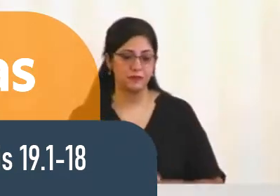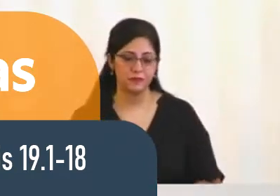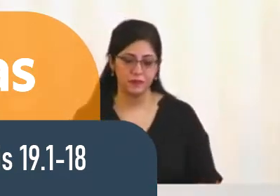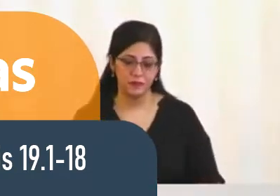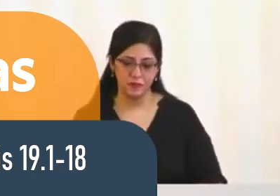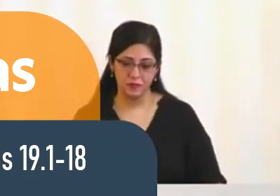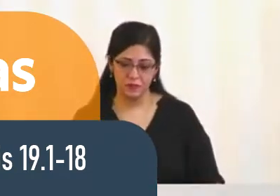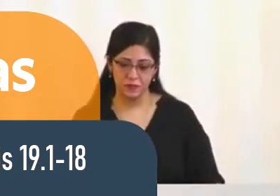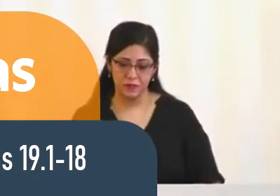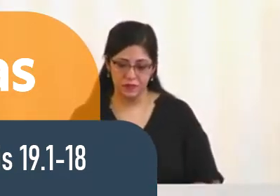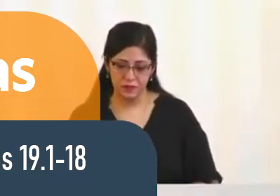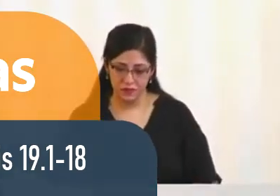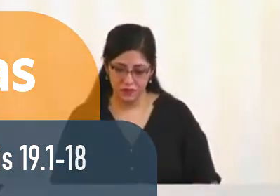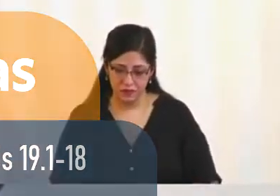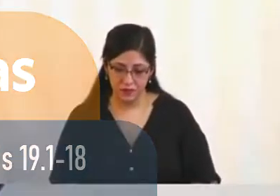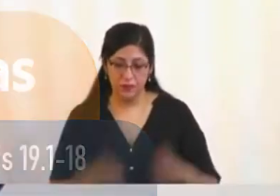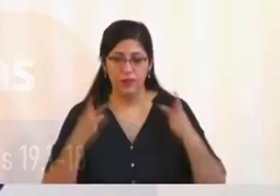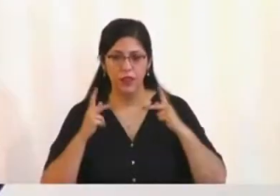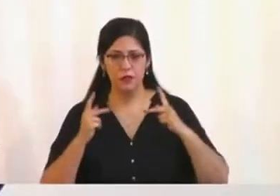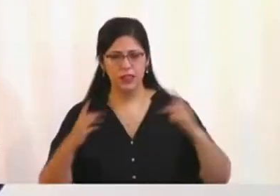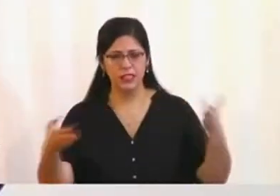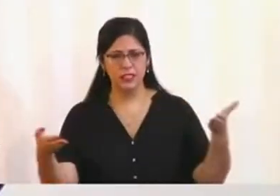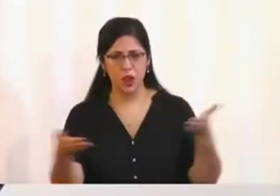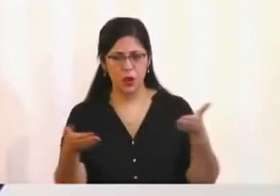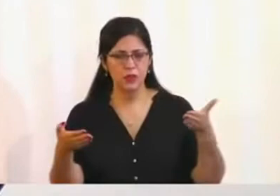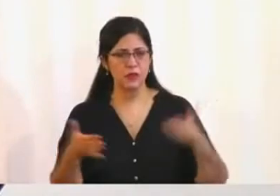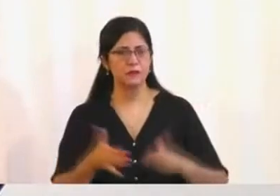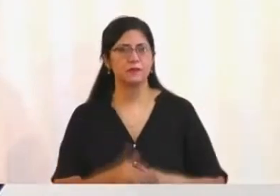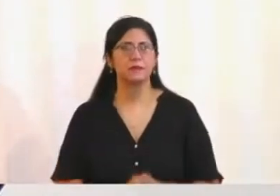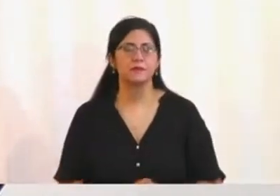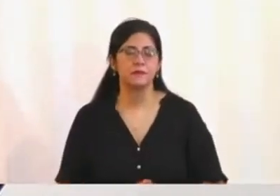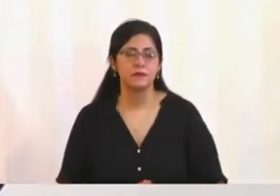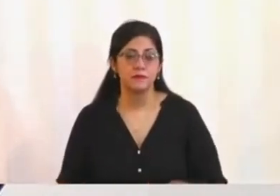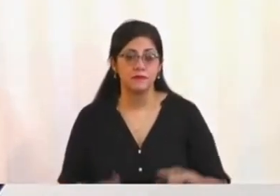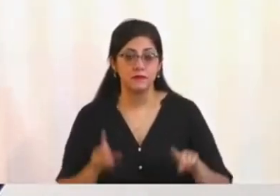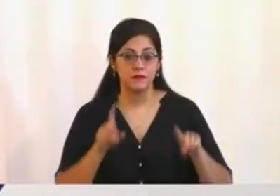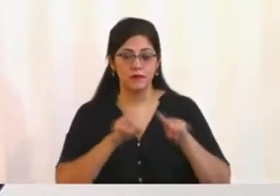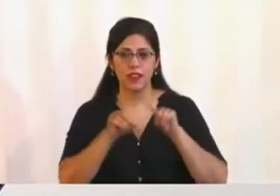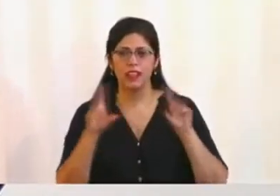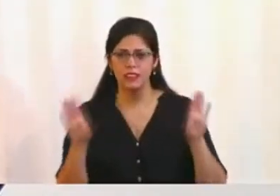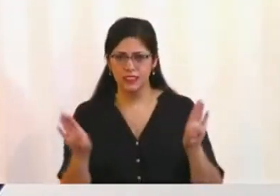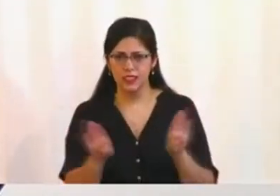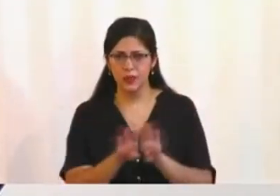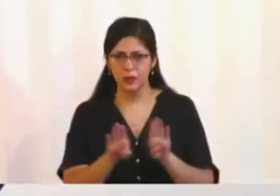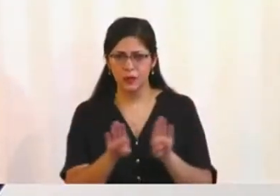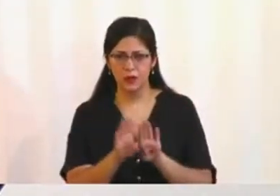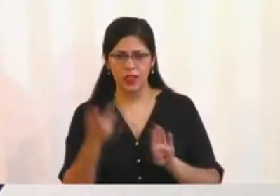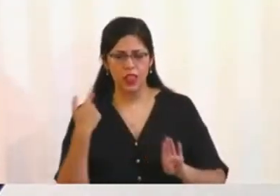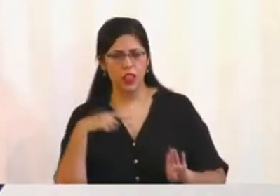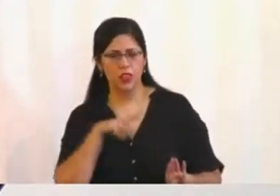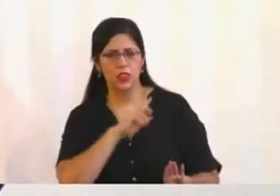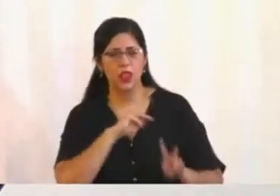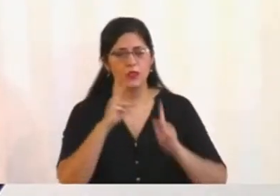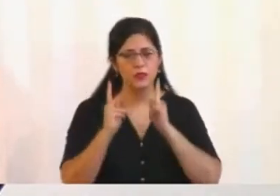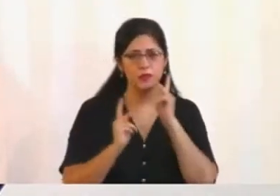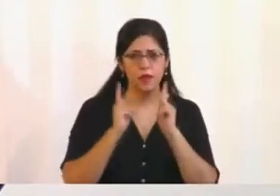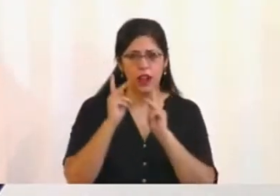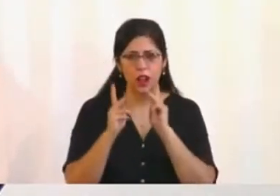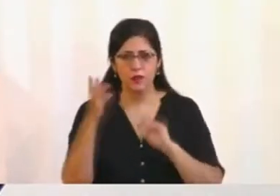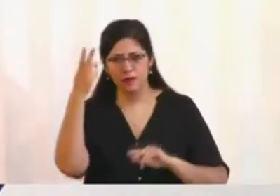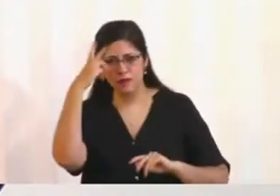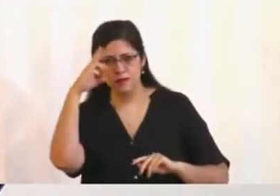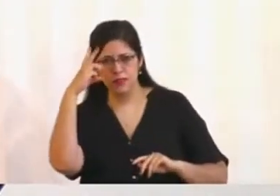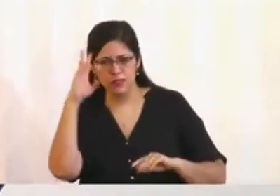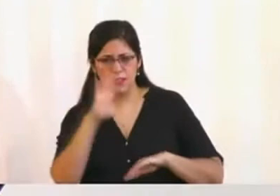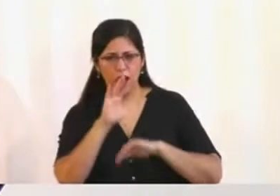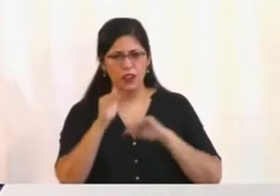Nós faremos uma exposição desse trecho, mas também, como introdução, falaremos um pouco da história,